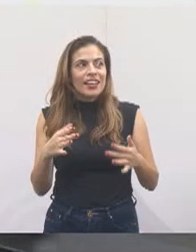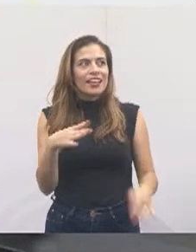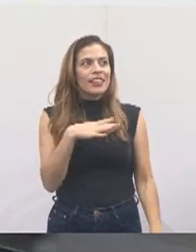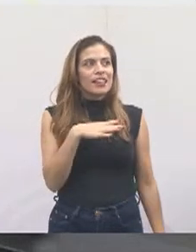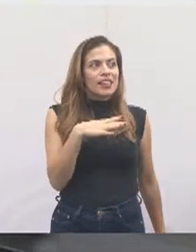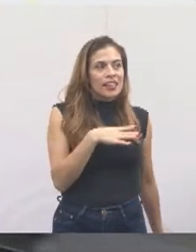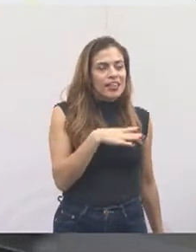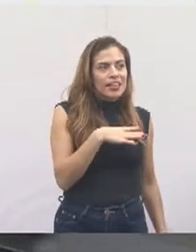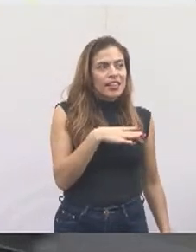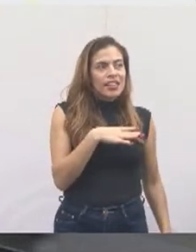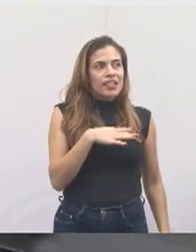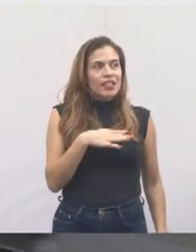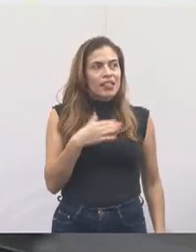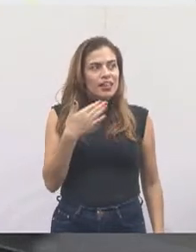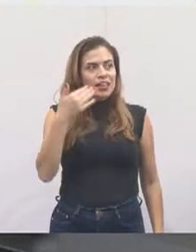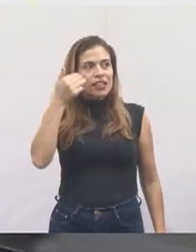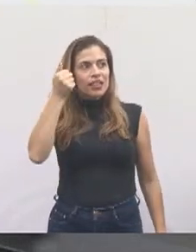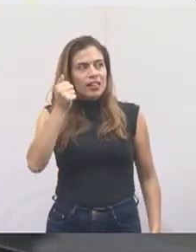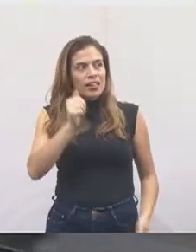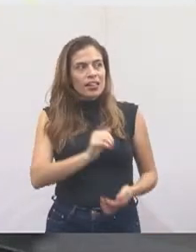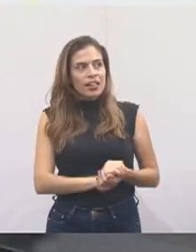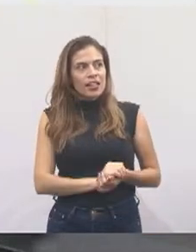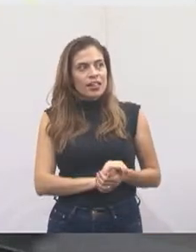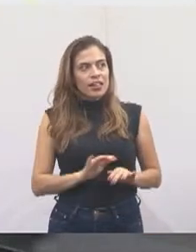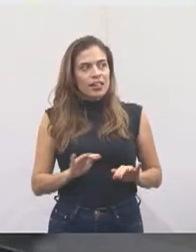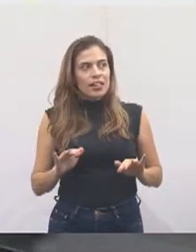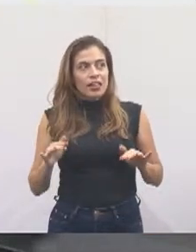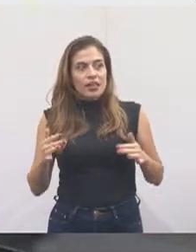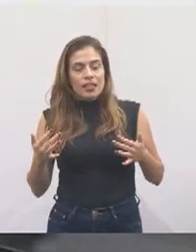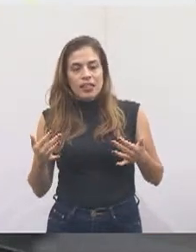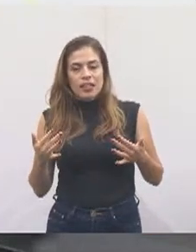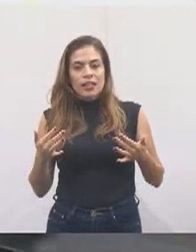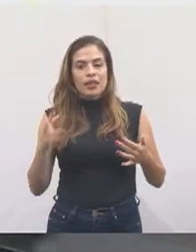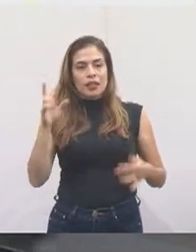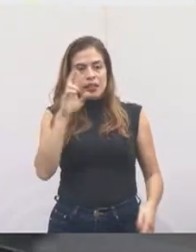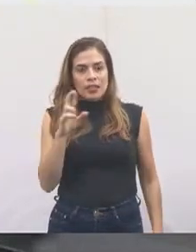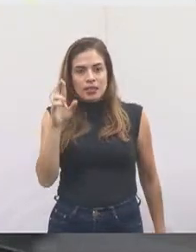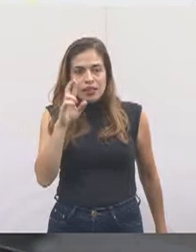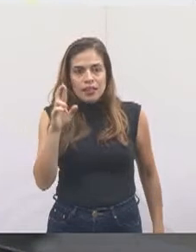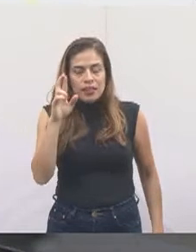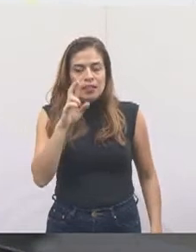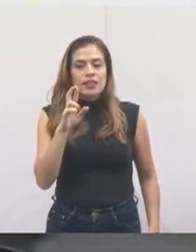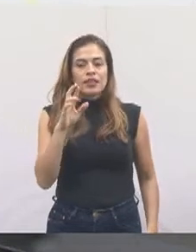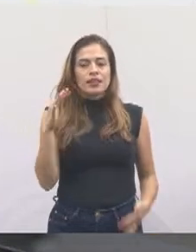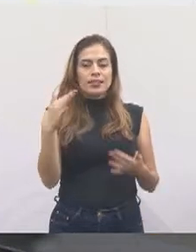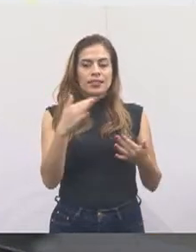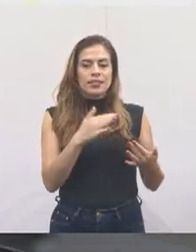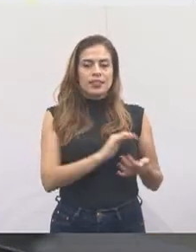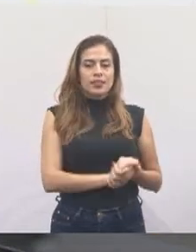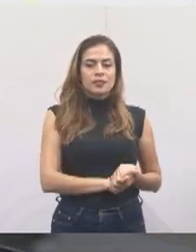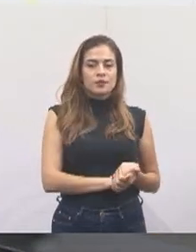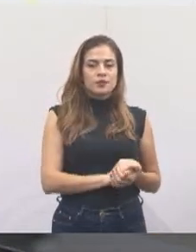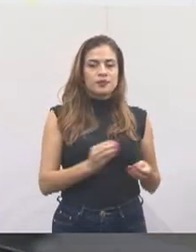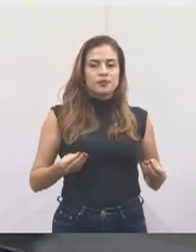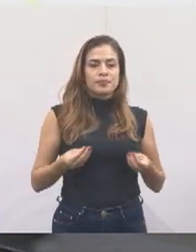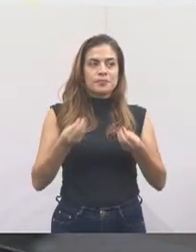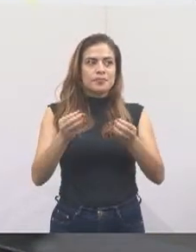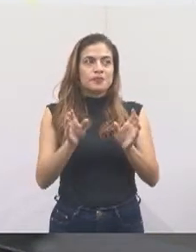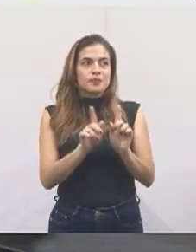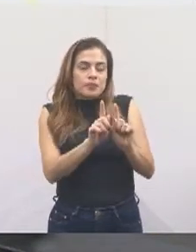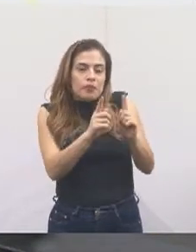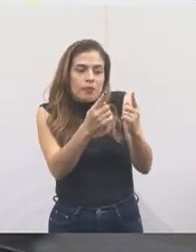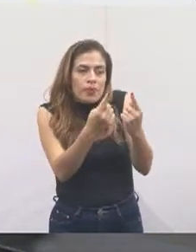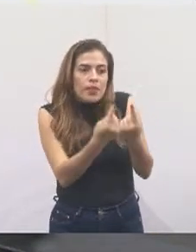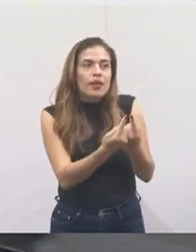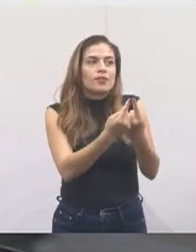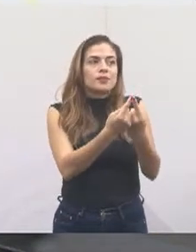treinamento primado Primor para a Patrulhamento tático implantação do agrupamento de operações